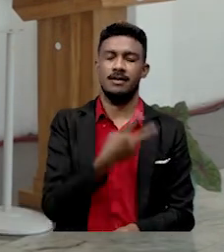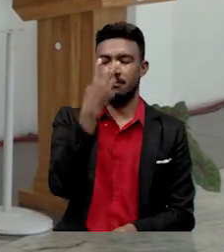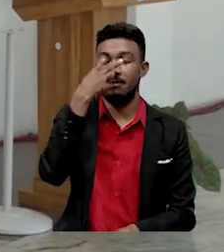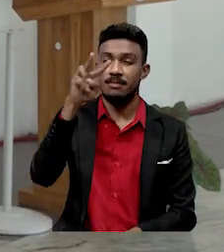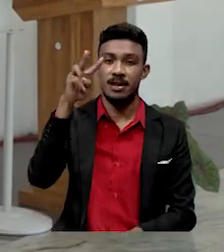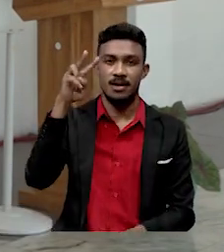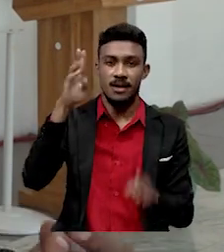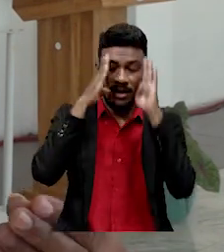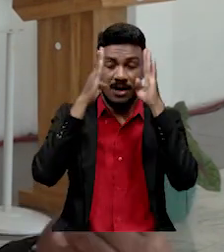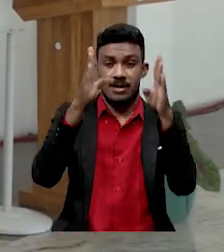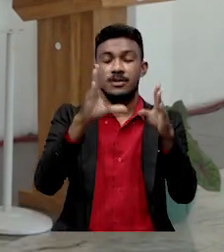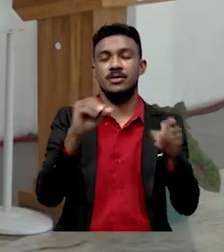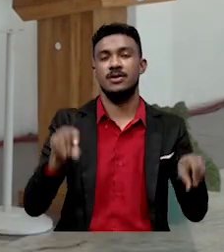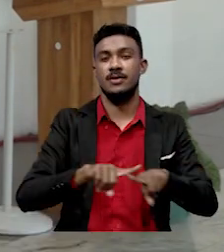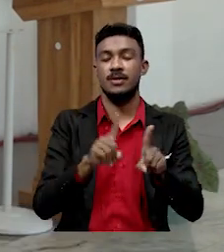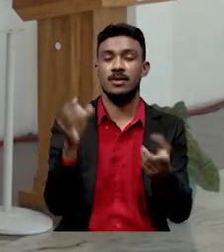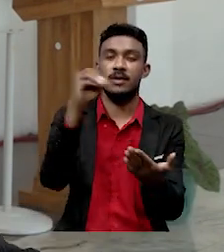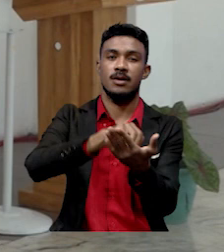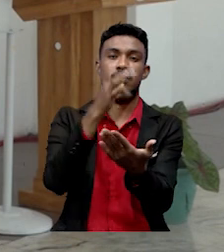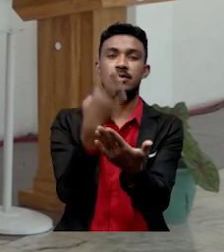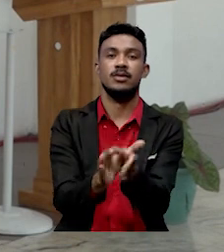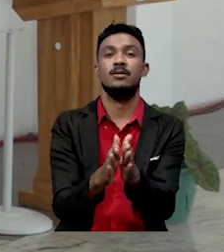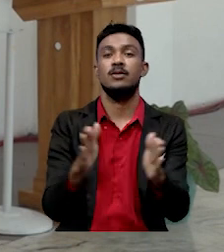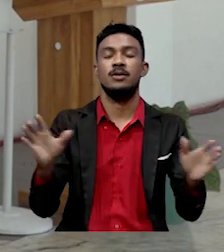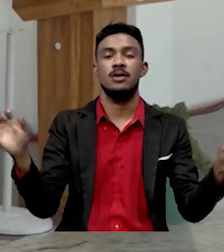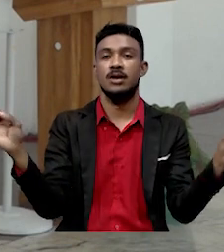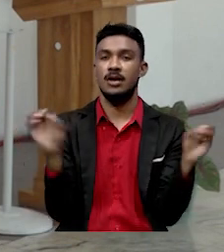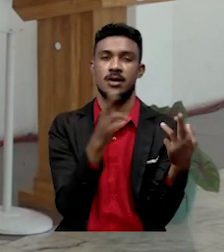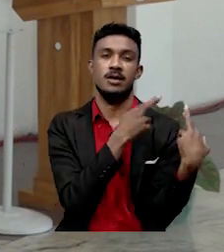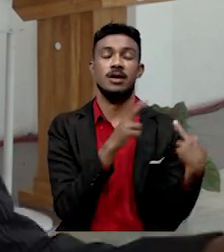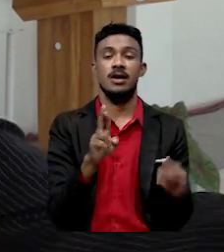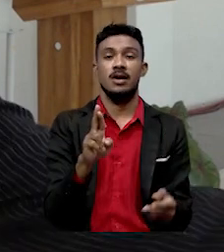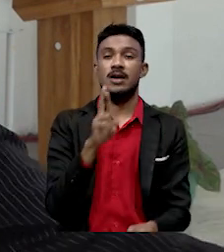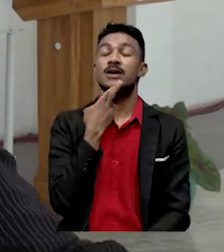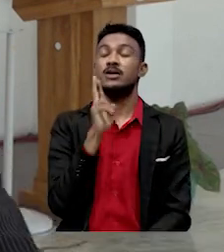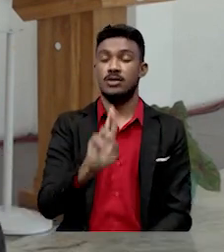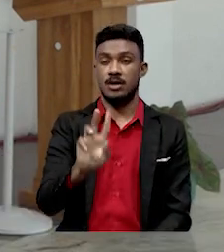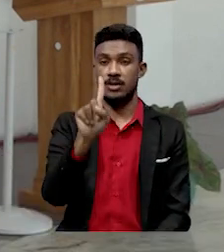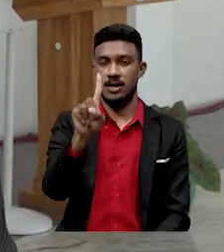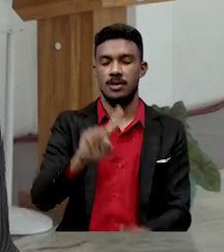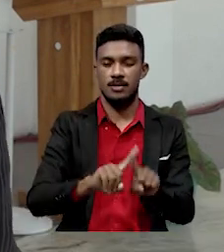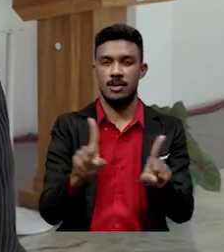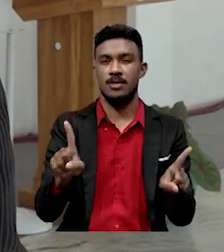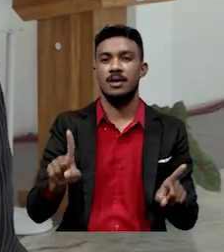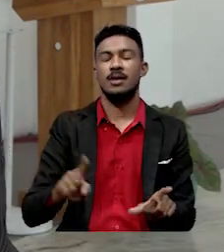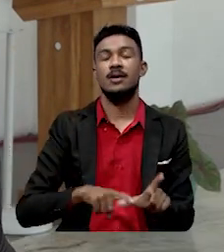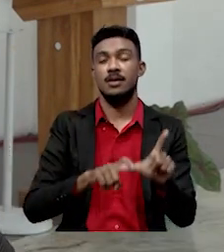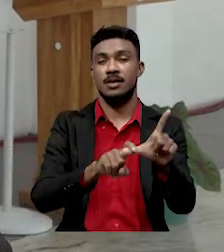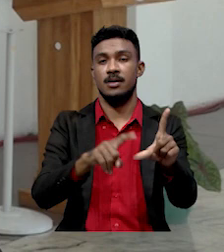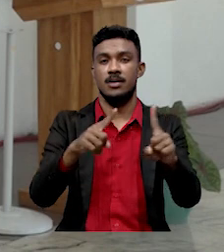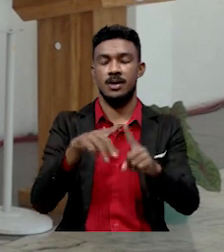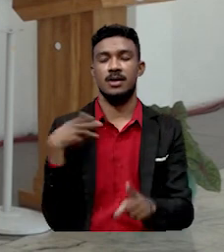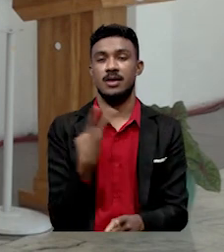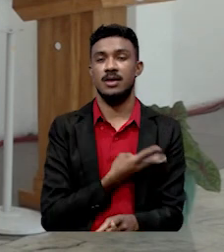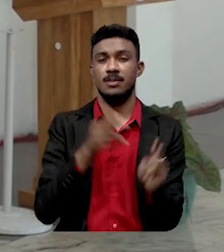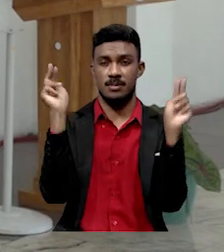kata ye quando tau osambot ida ne la ya resultado ida mai be halai ba ya itania necessidade